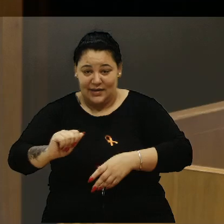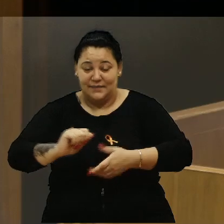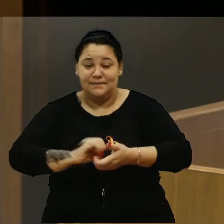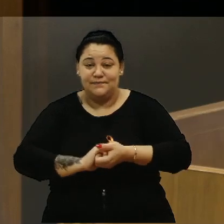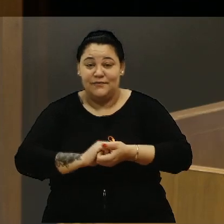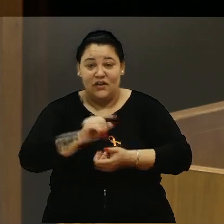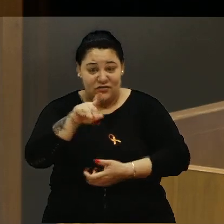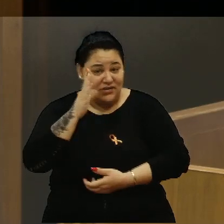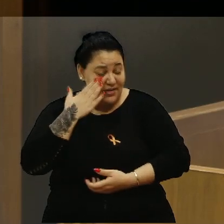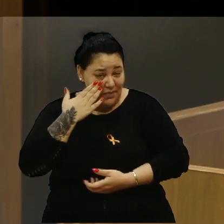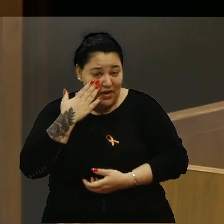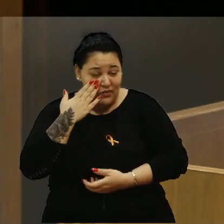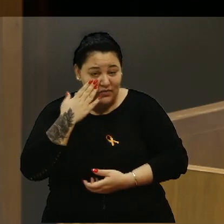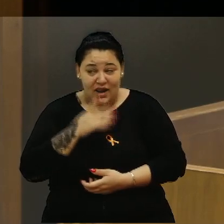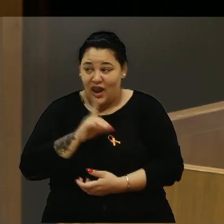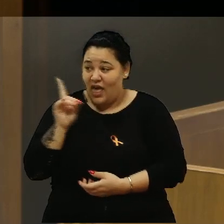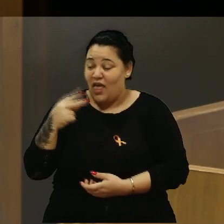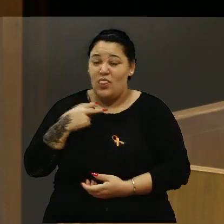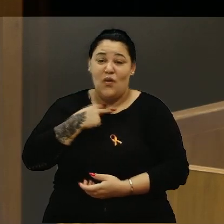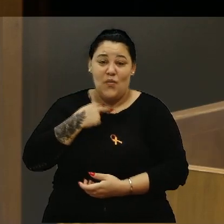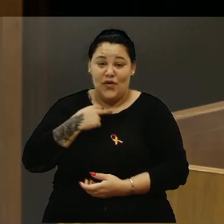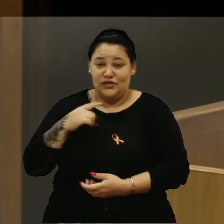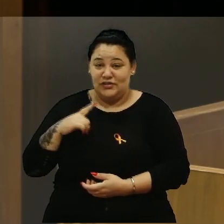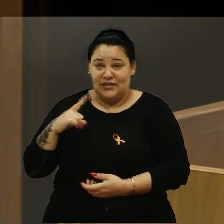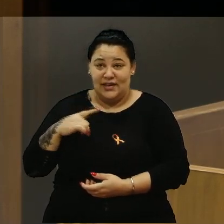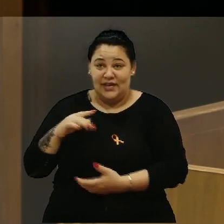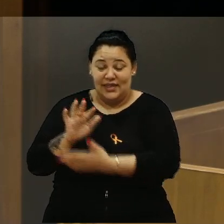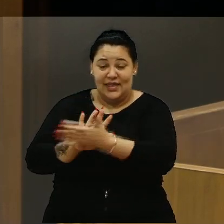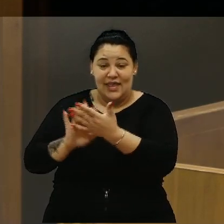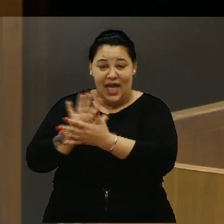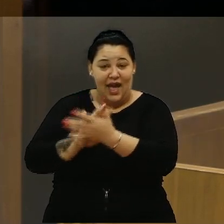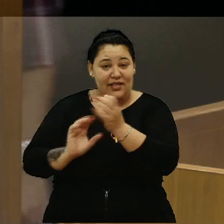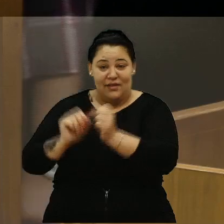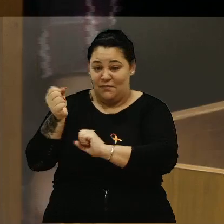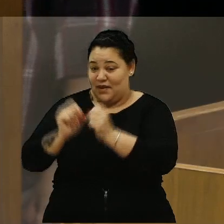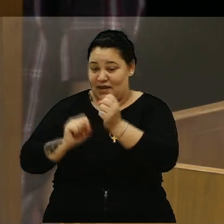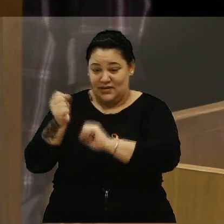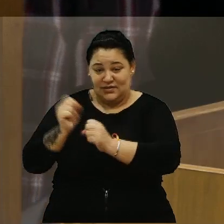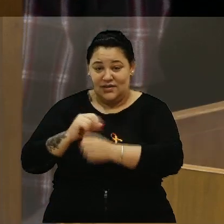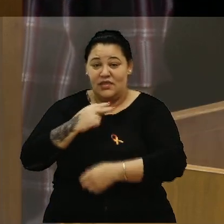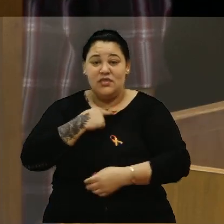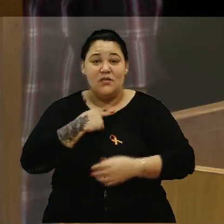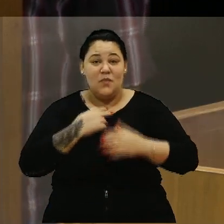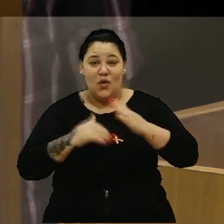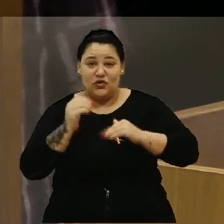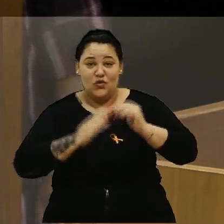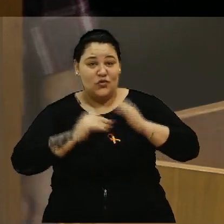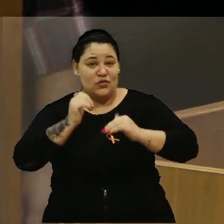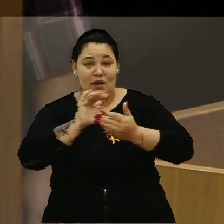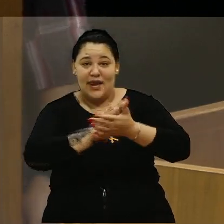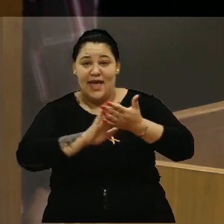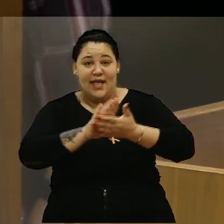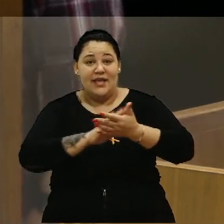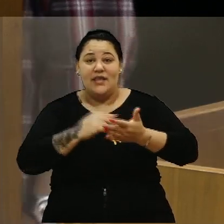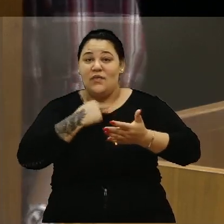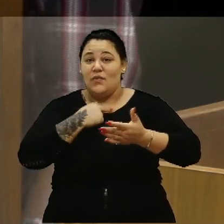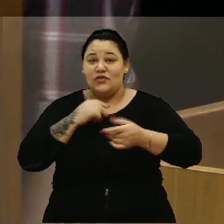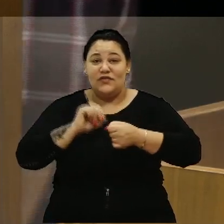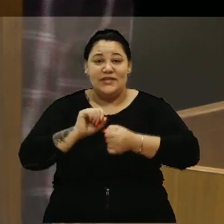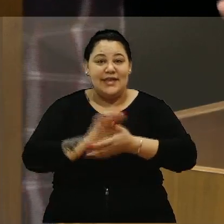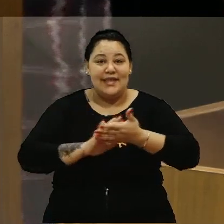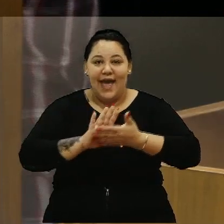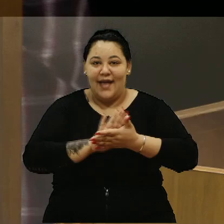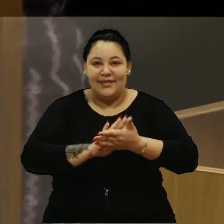Vocês sabiam que lá não pode ter nenhum tipo de empresa, não se pode construir nada, não se pode fazer nada, não se pode nem